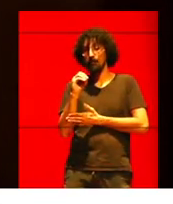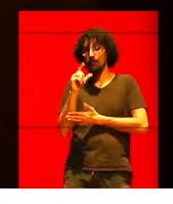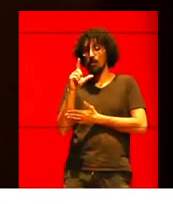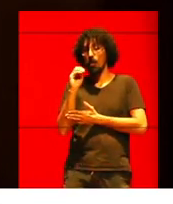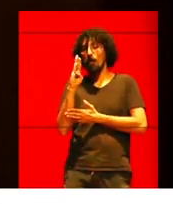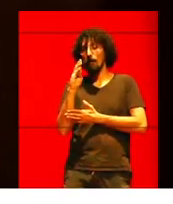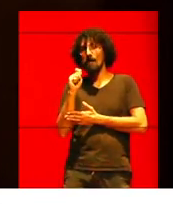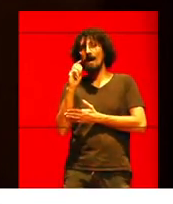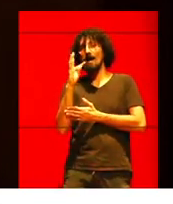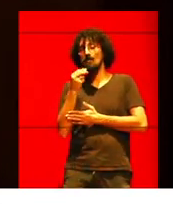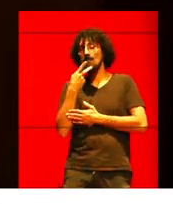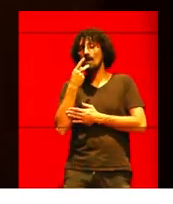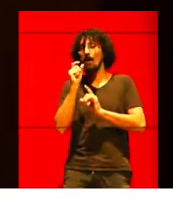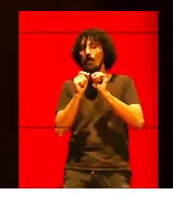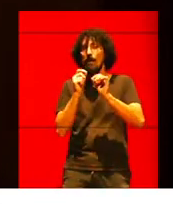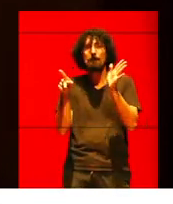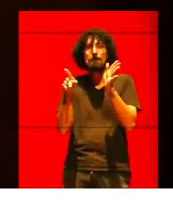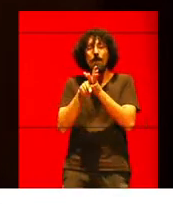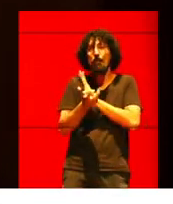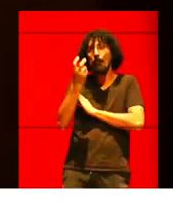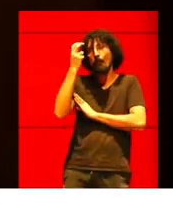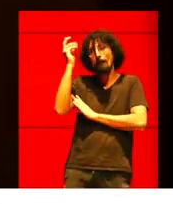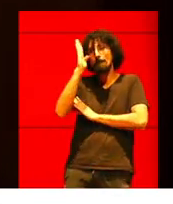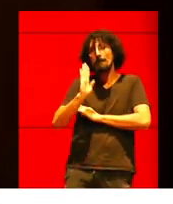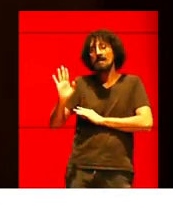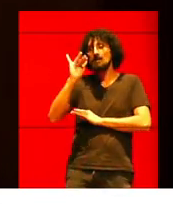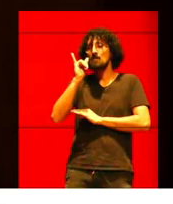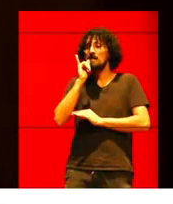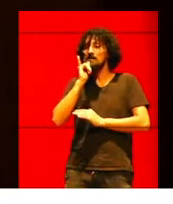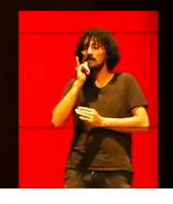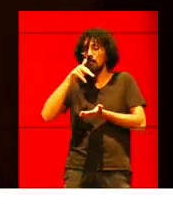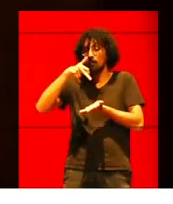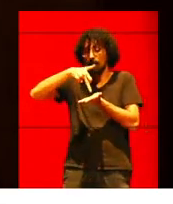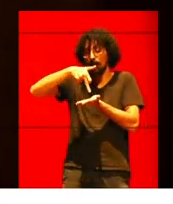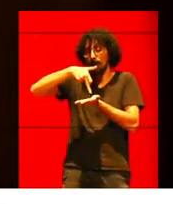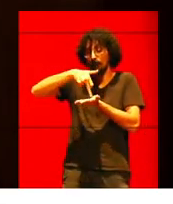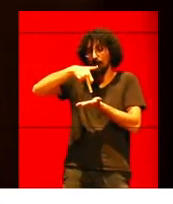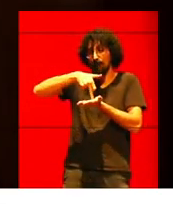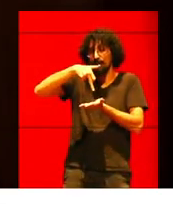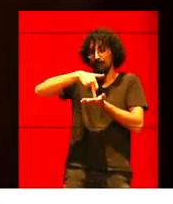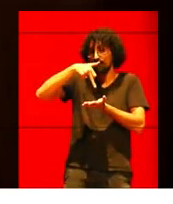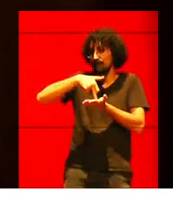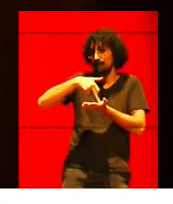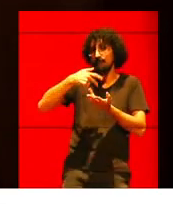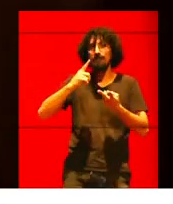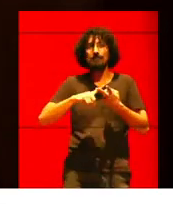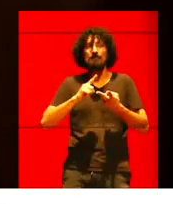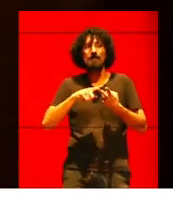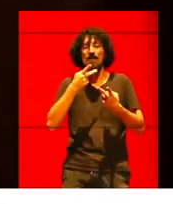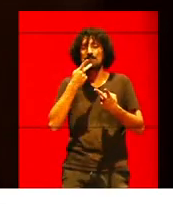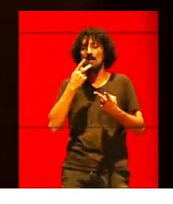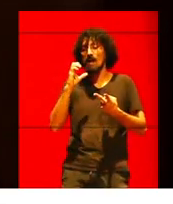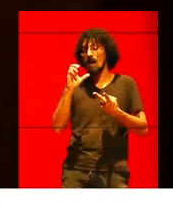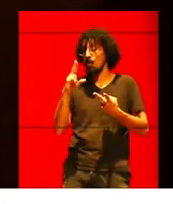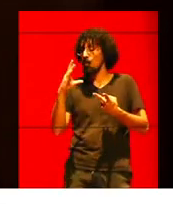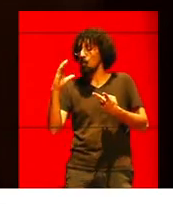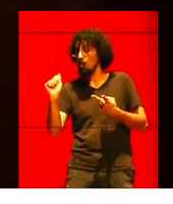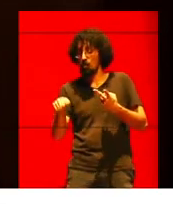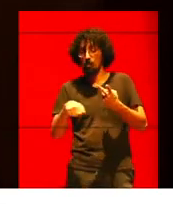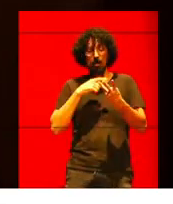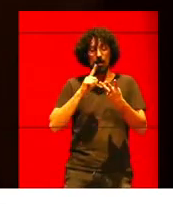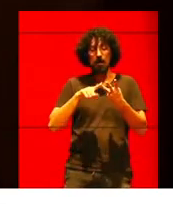Entendeu? Você tem ali, ó, uma conjunção de obras que trabalham o homem interiorano. Aquela falou aqui sobre variação